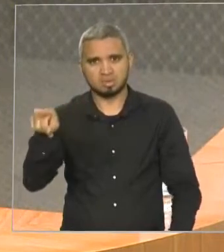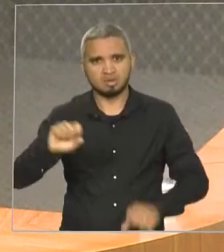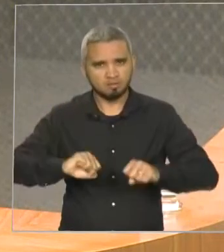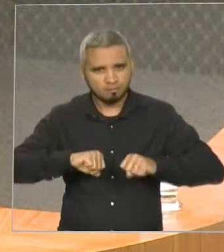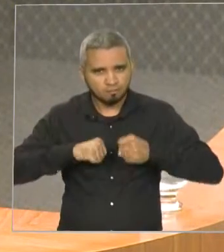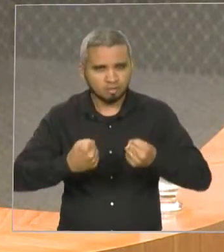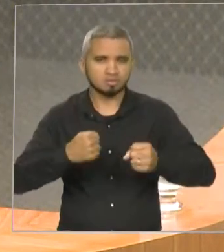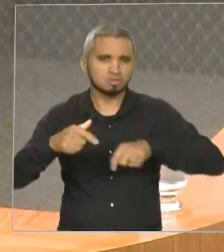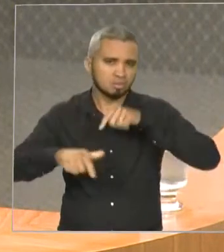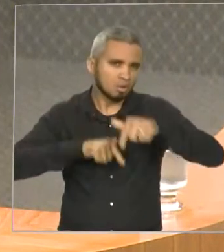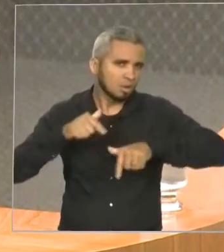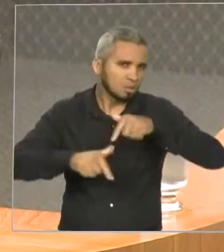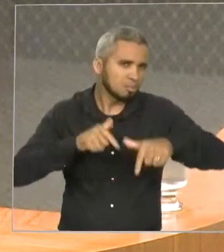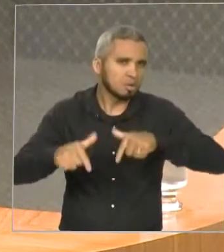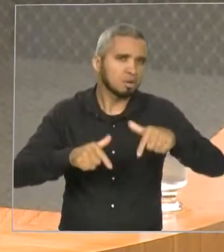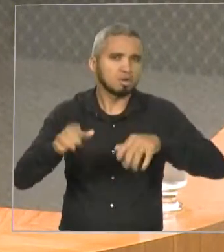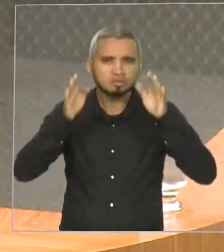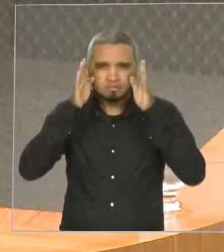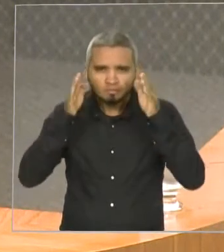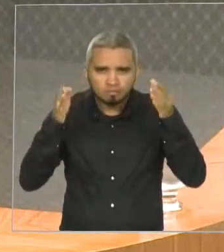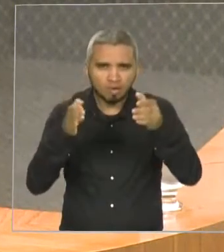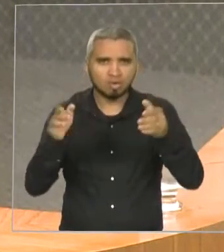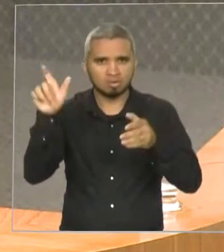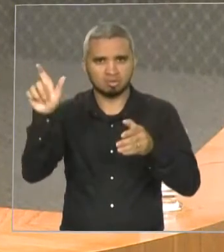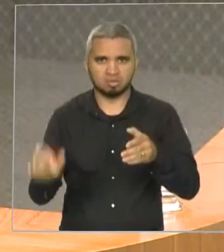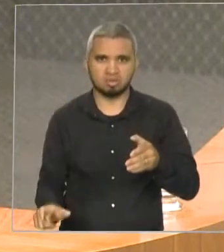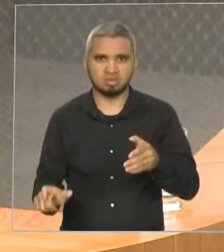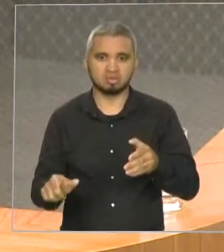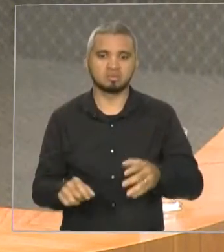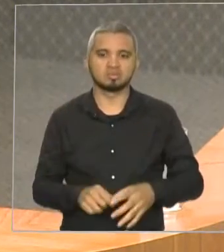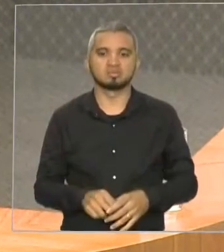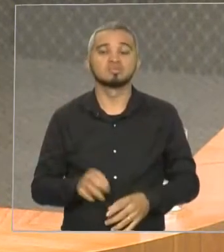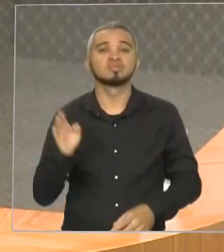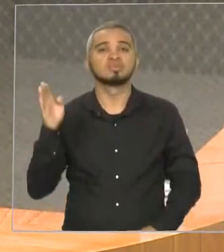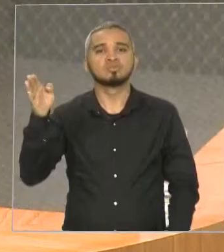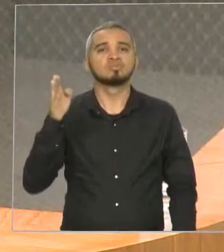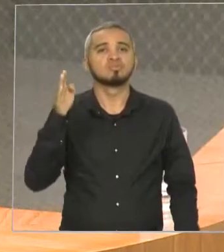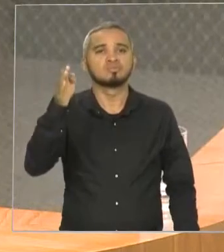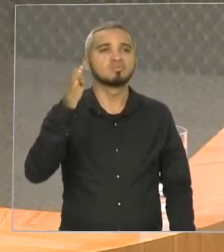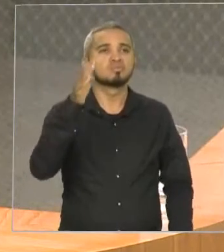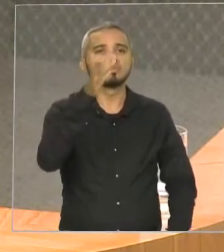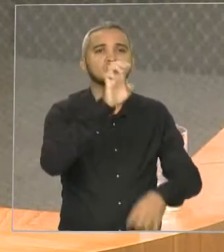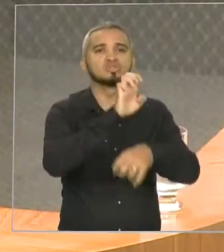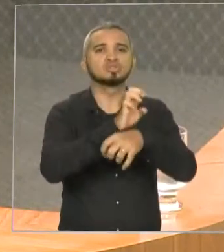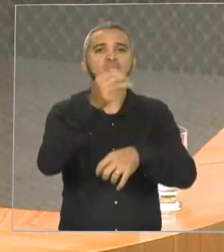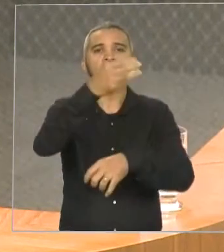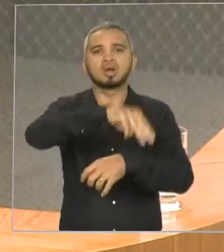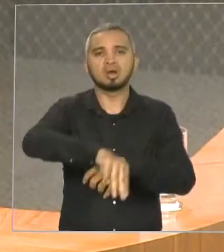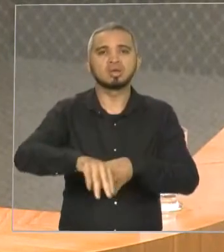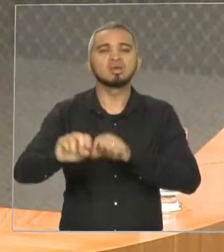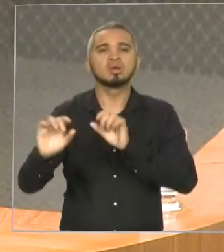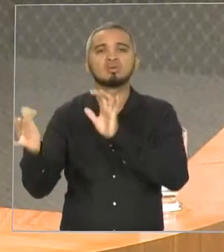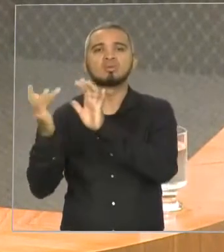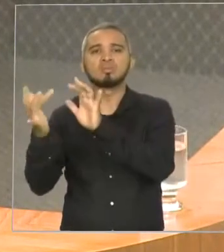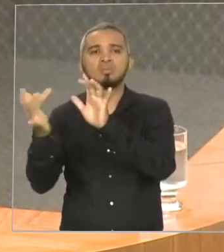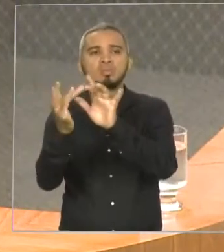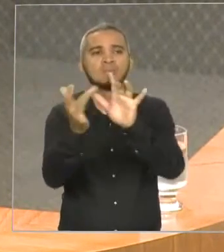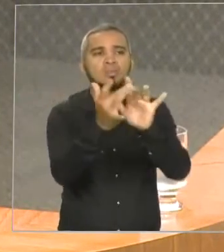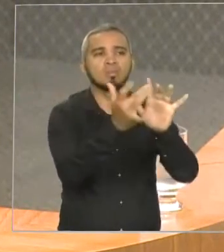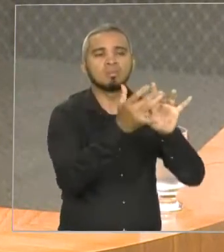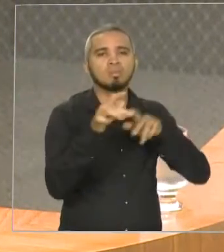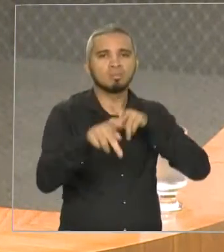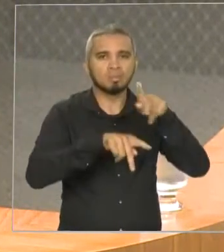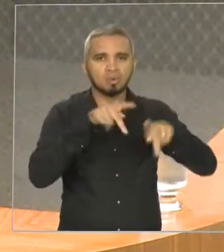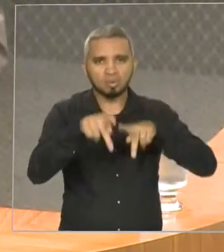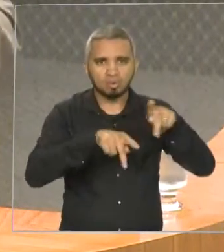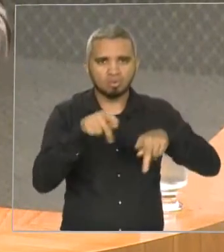dedicação e por ser o político que é, que rodando todo o estado do Maranhão, conversando com a população, e eu na região do Médio